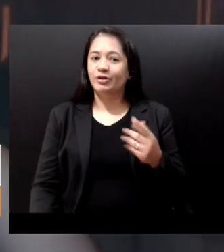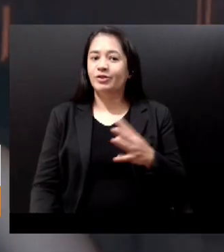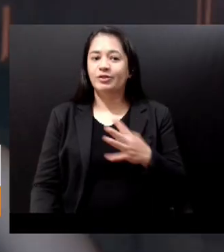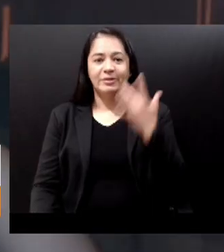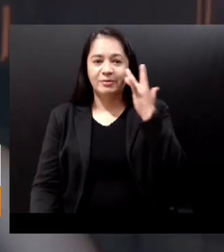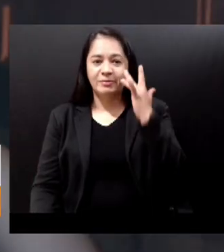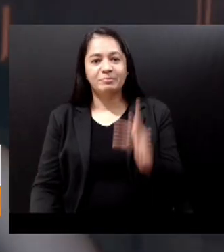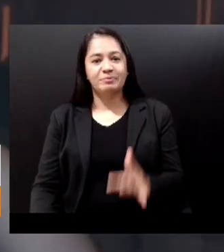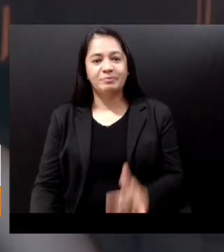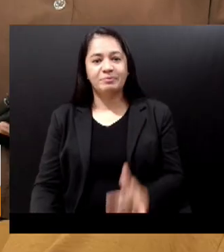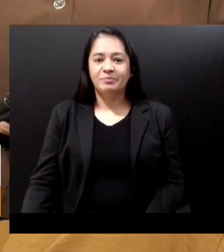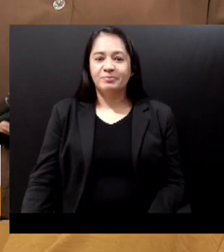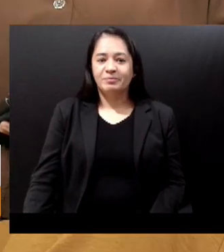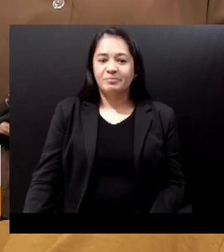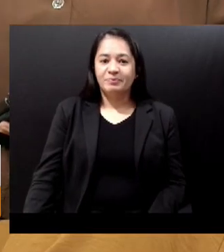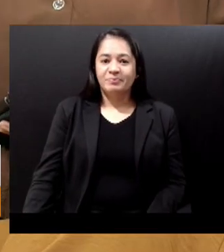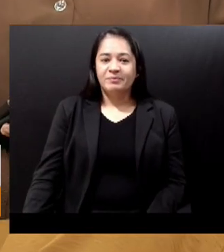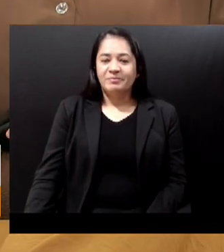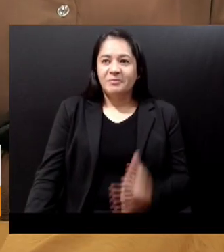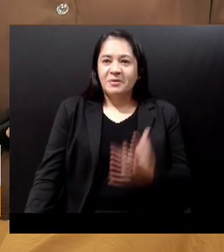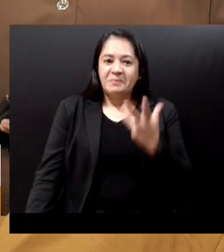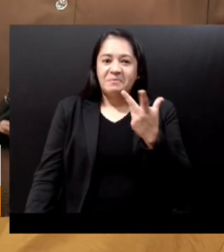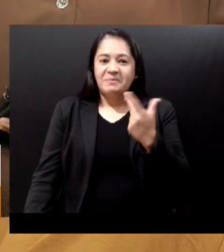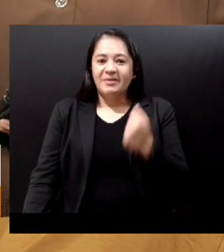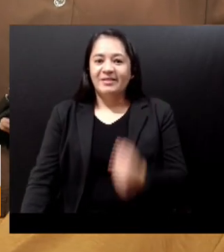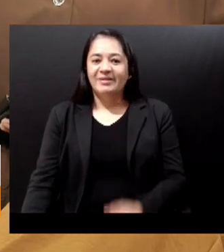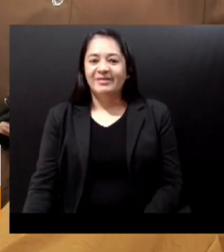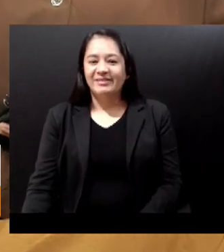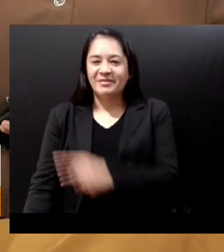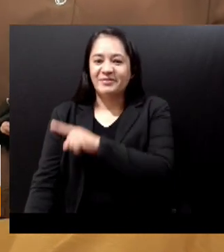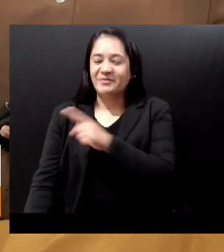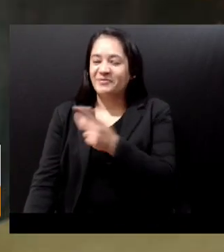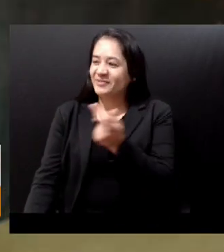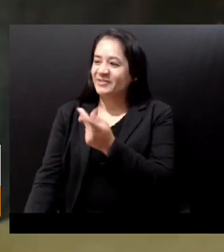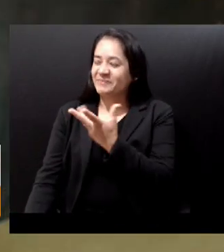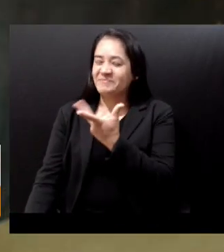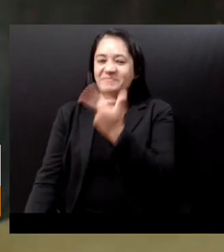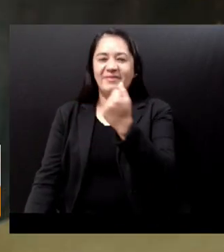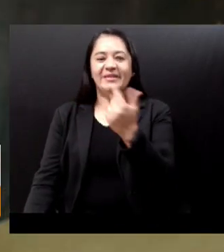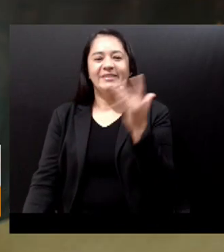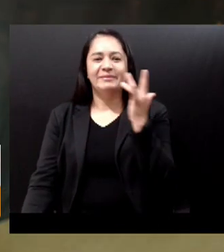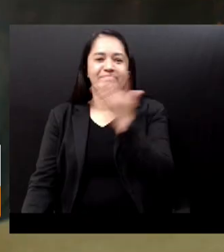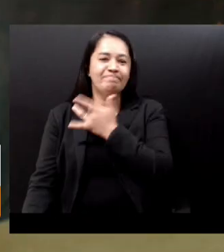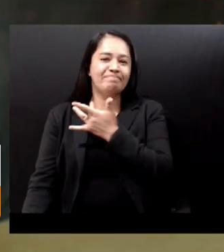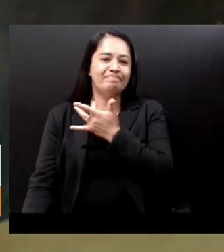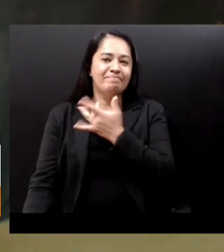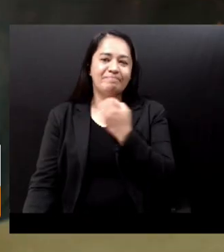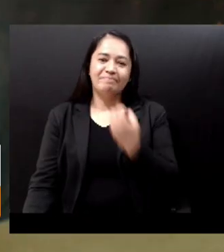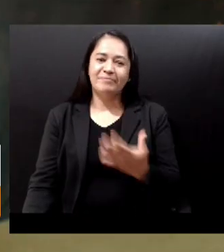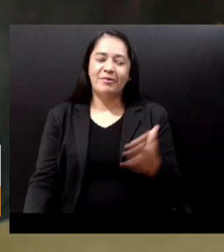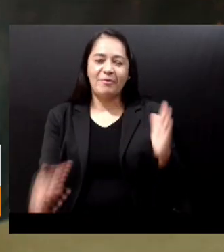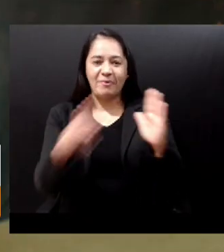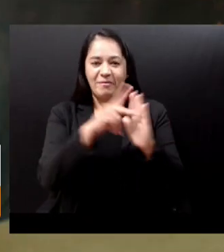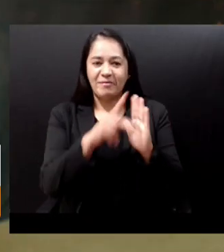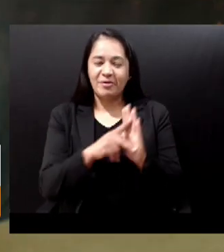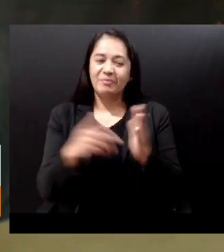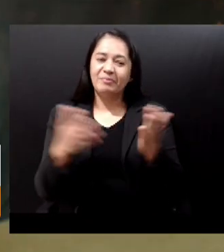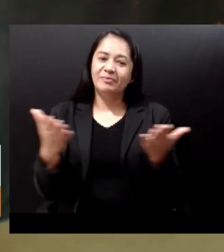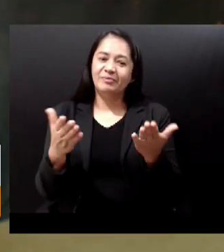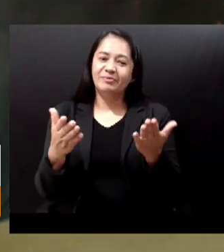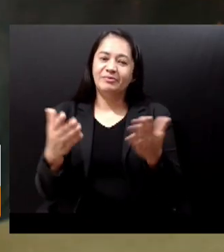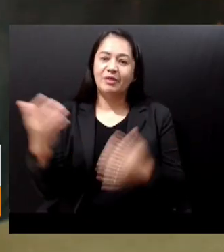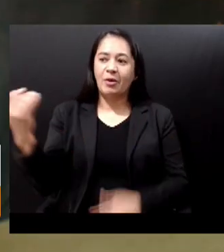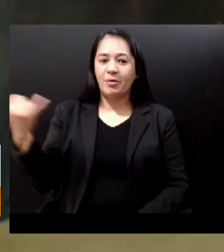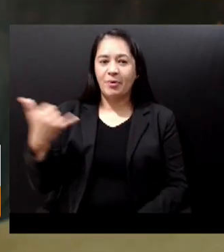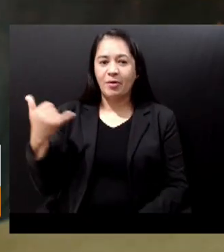Uau, maravilhosa. Vocês são magníficos, que delícia, gente. Que bom o programa de hoje. Produção me avisando aqui. E olha só,